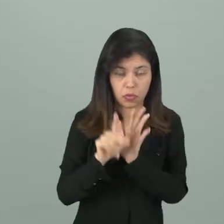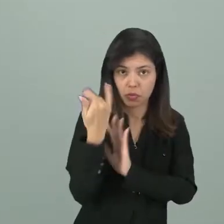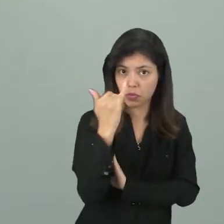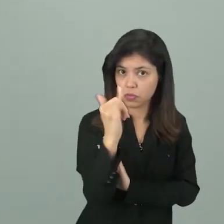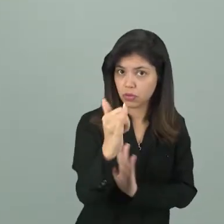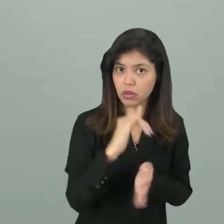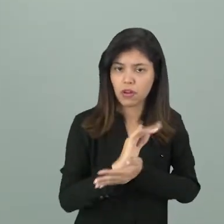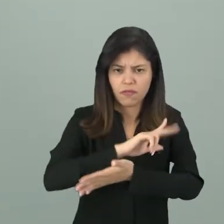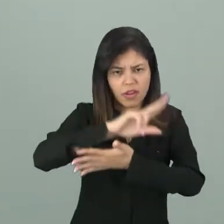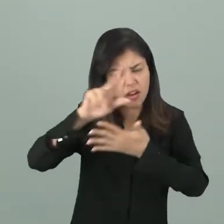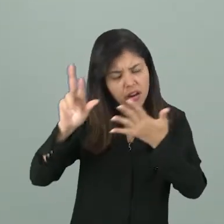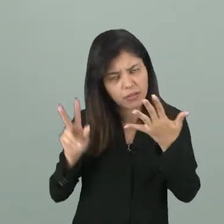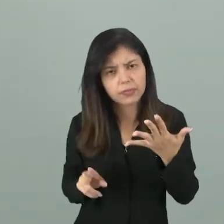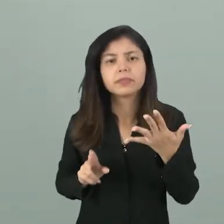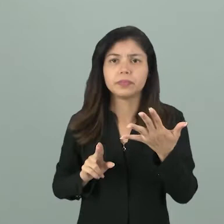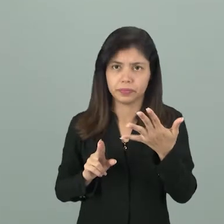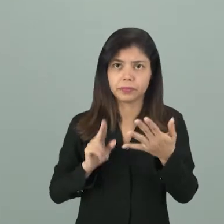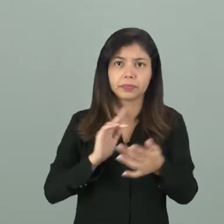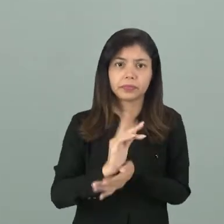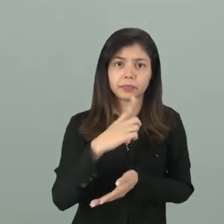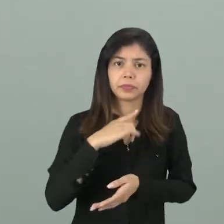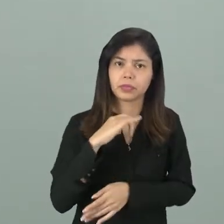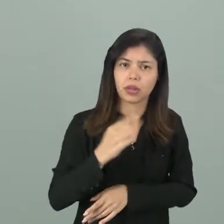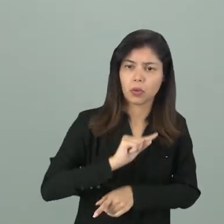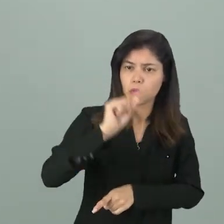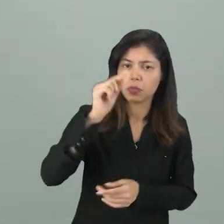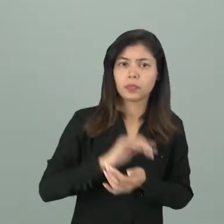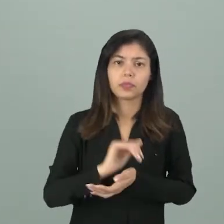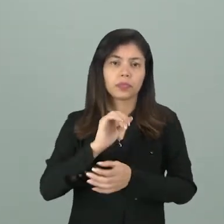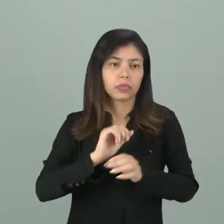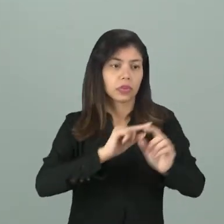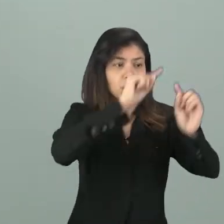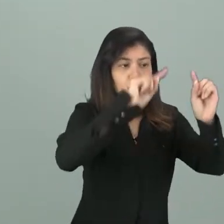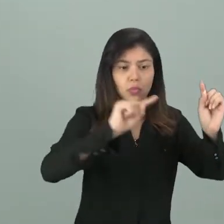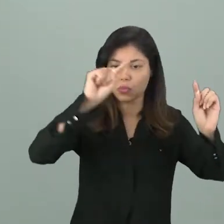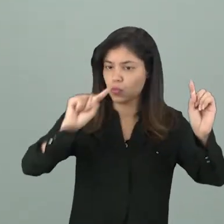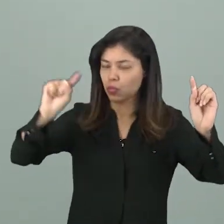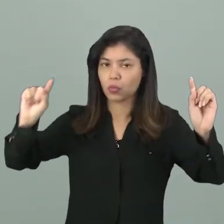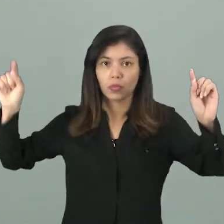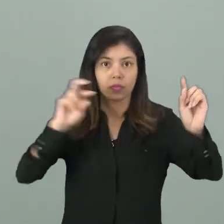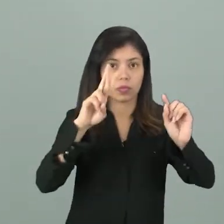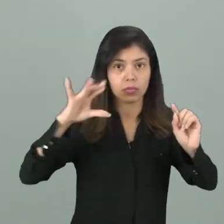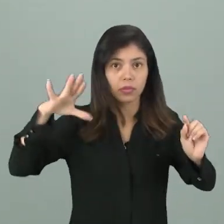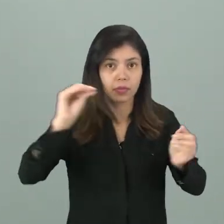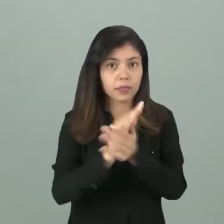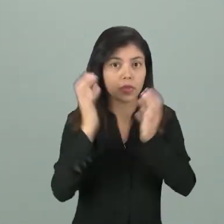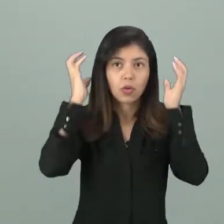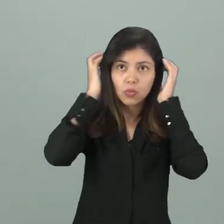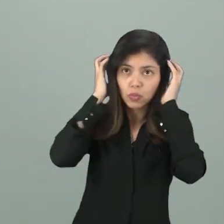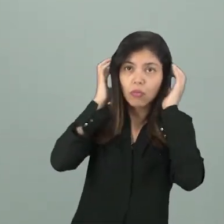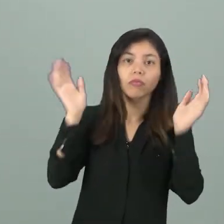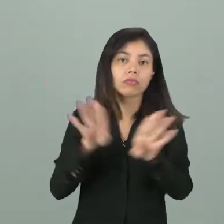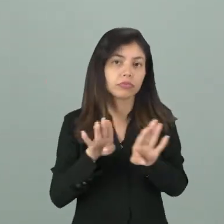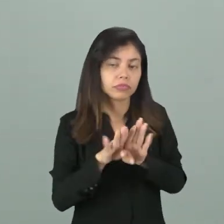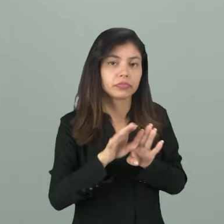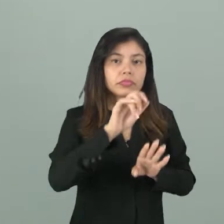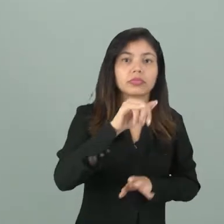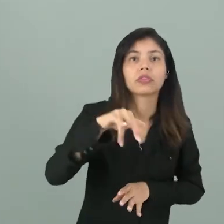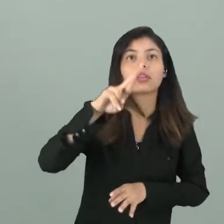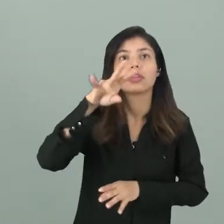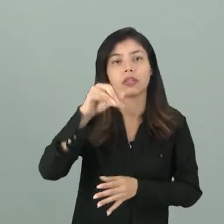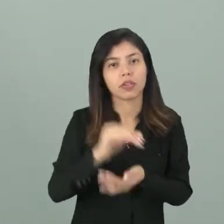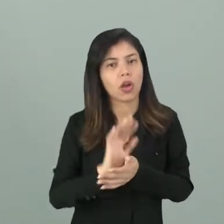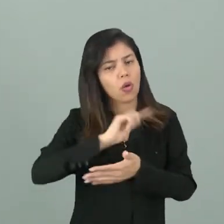que possui várias radiações, né? Tem lá ondas de rádio, micro-ondas, ultrassom, ultravioleta,